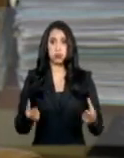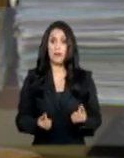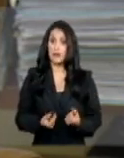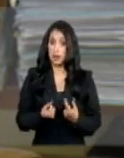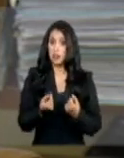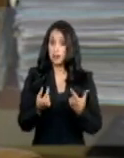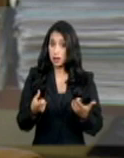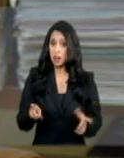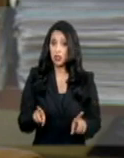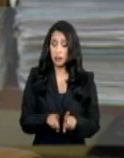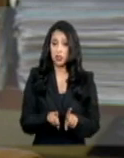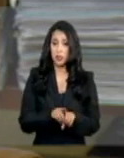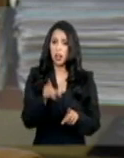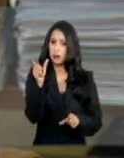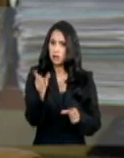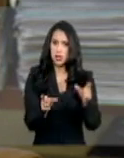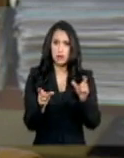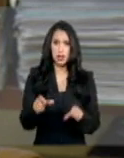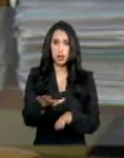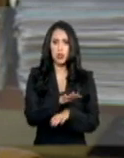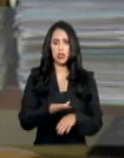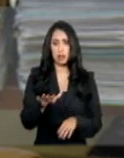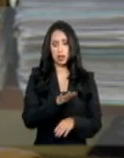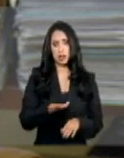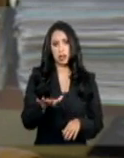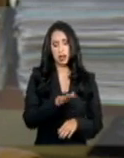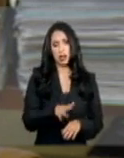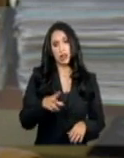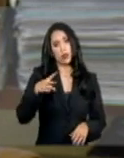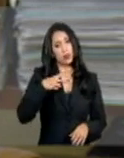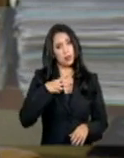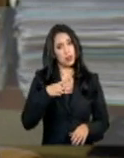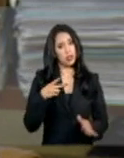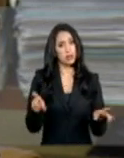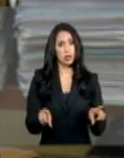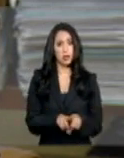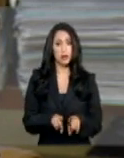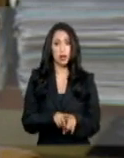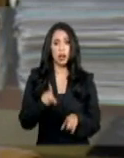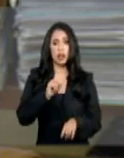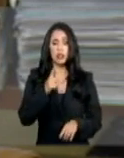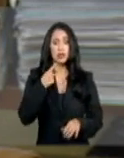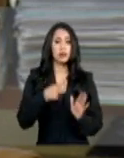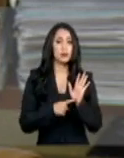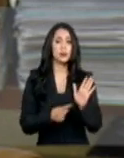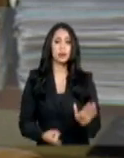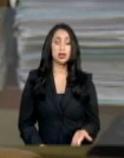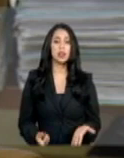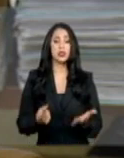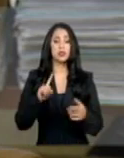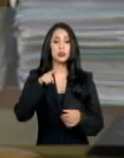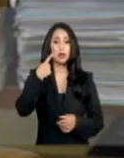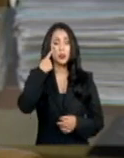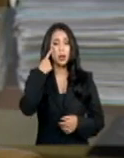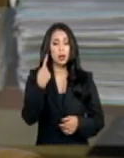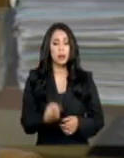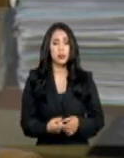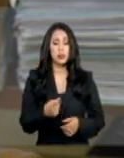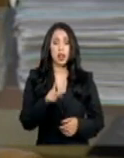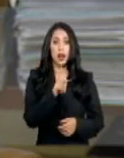das pessoas em geral e dos contribuintes em particular não se expondo em consequência observa a professora